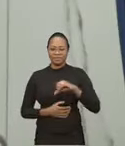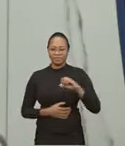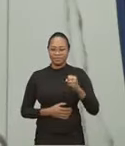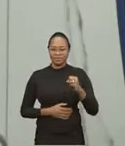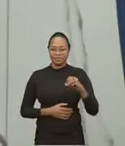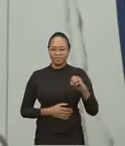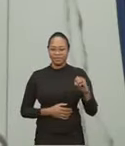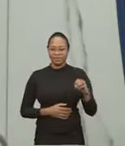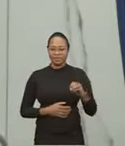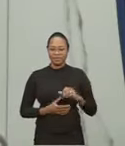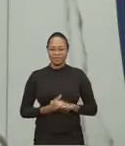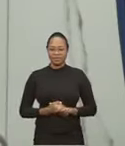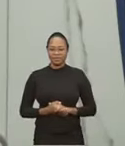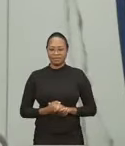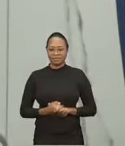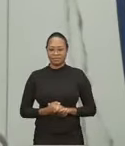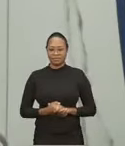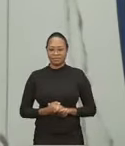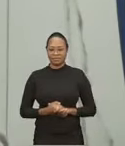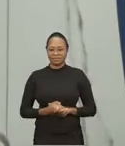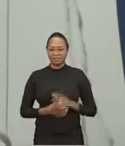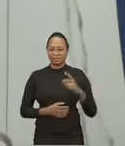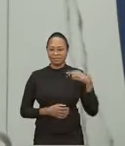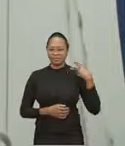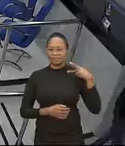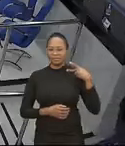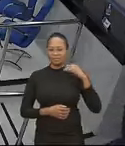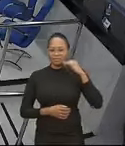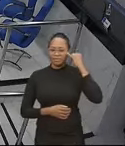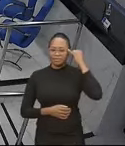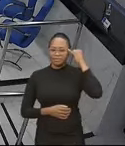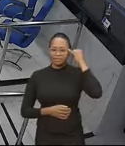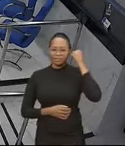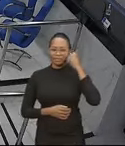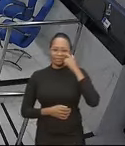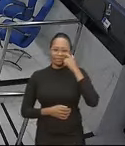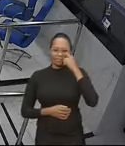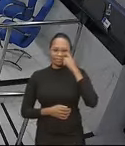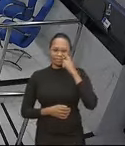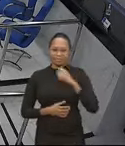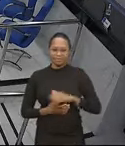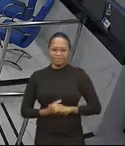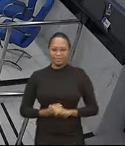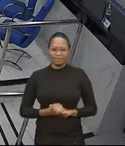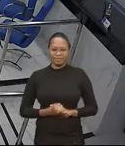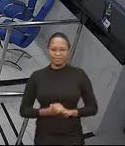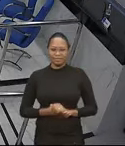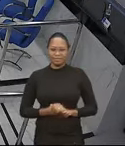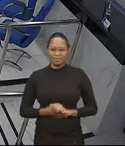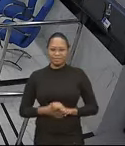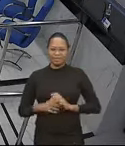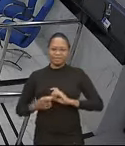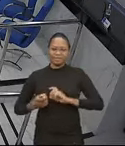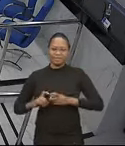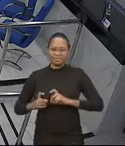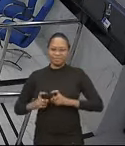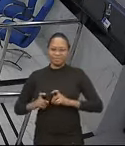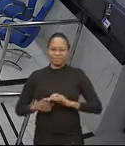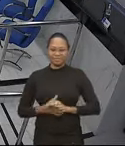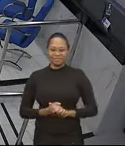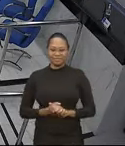908, parabenizar o nosso querido vereador James. PSDB, em matérias em discussão, em